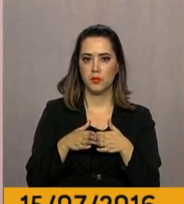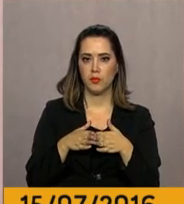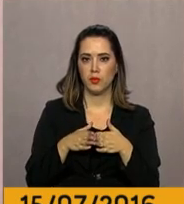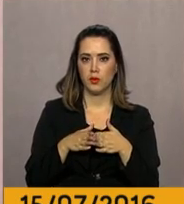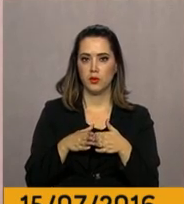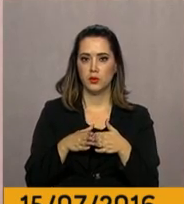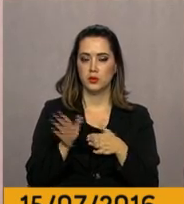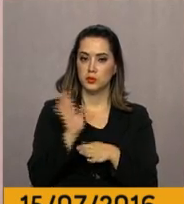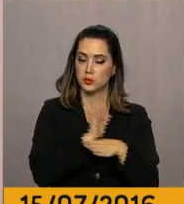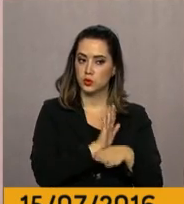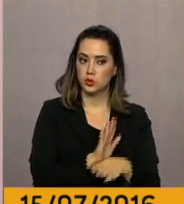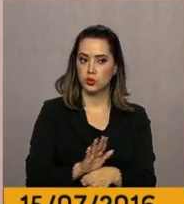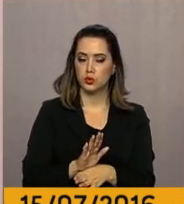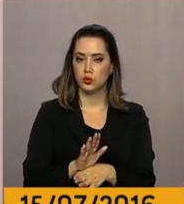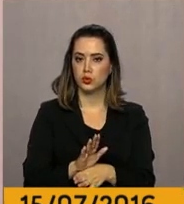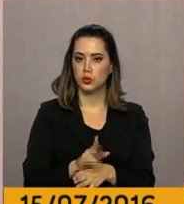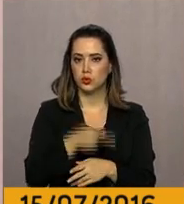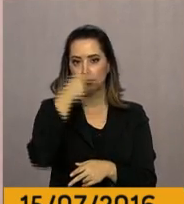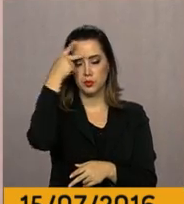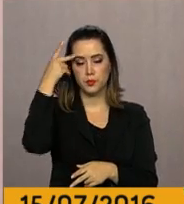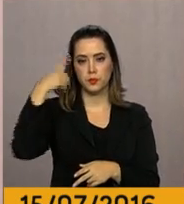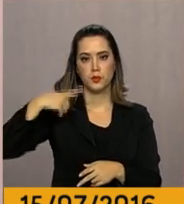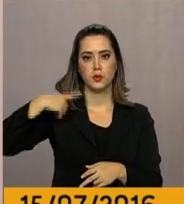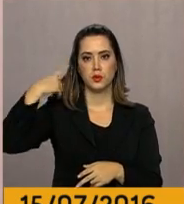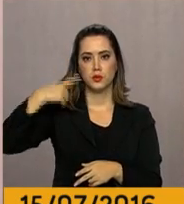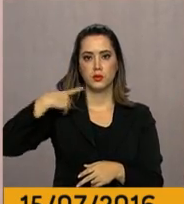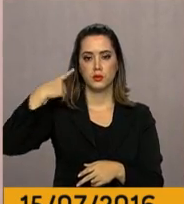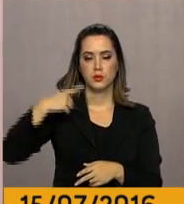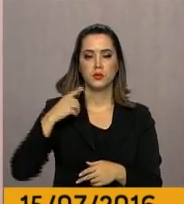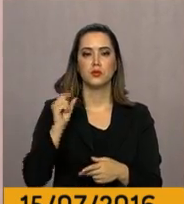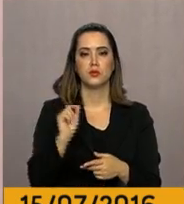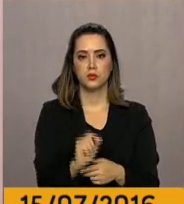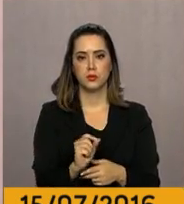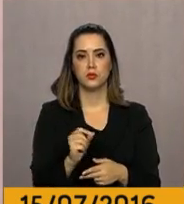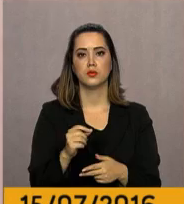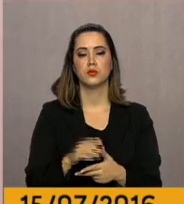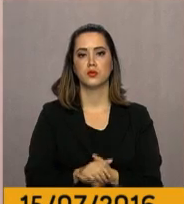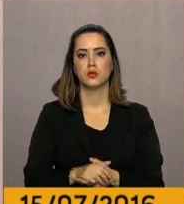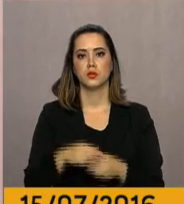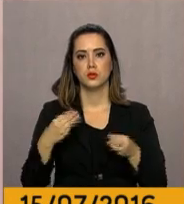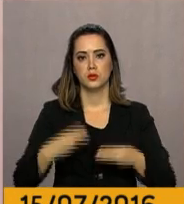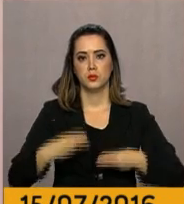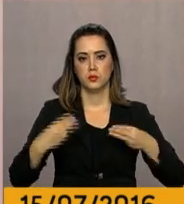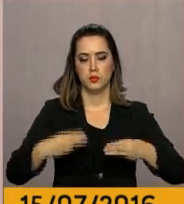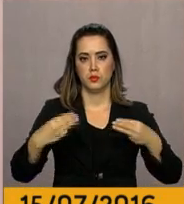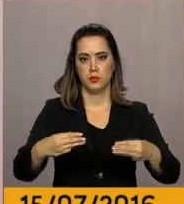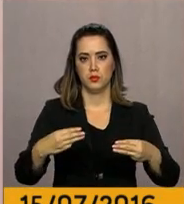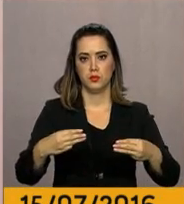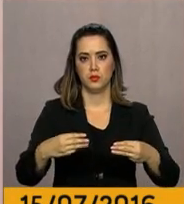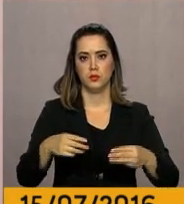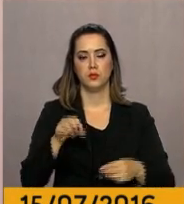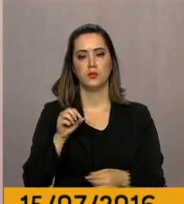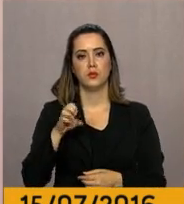da área jurídica do Ministério da Educação, a partir do consultor jurídico do Ministério, que é o doutor